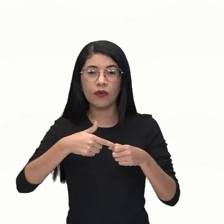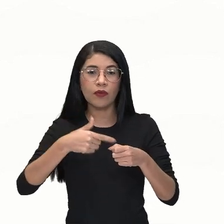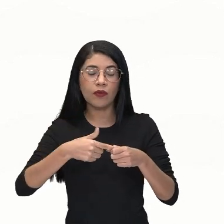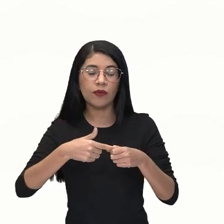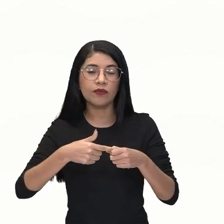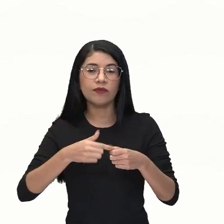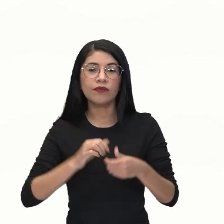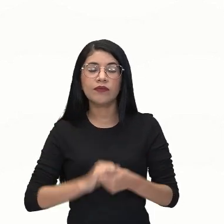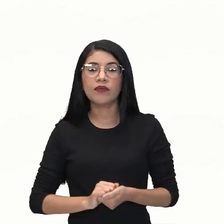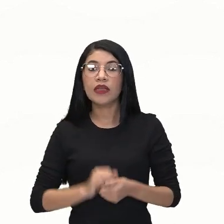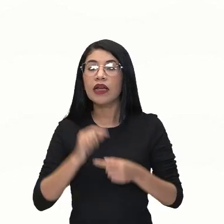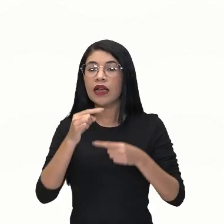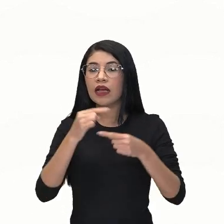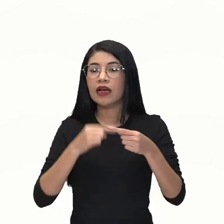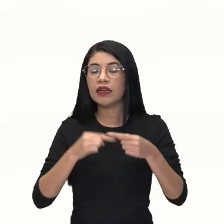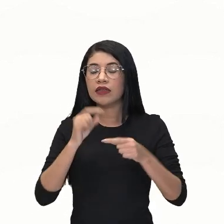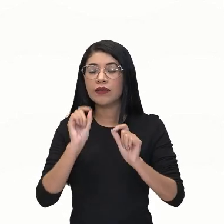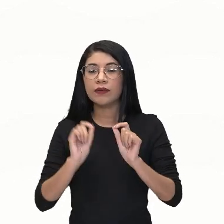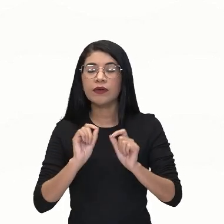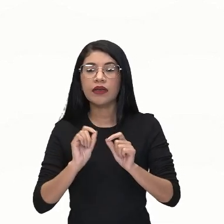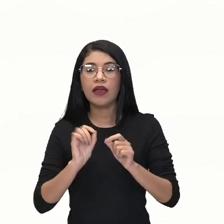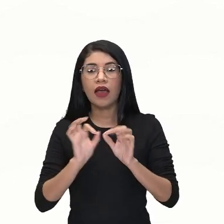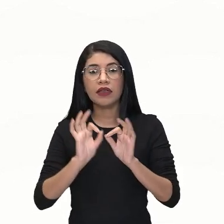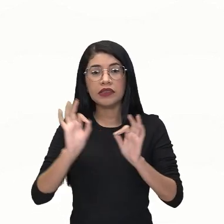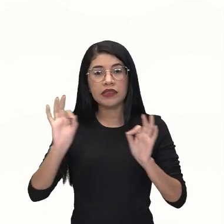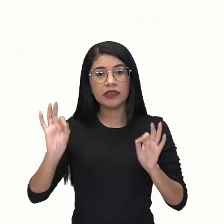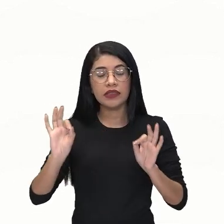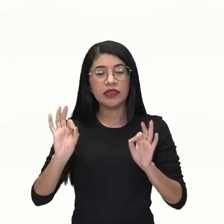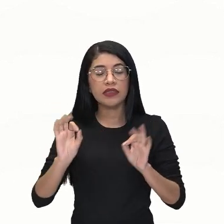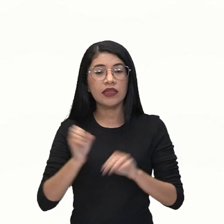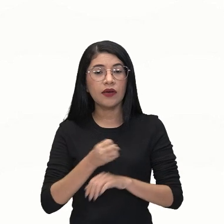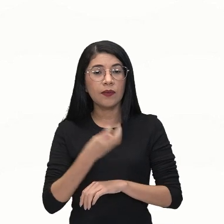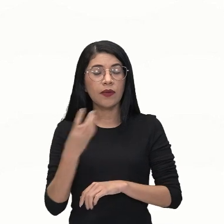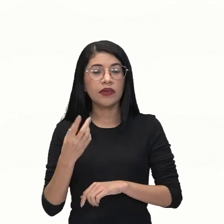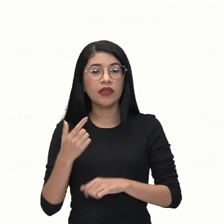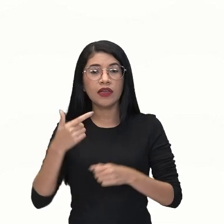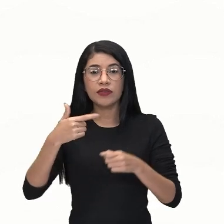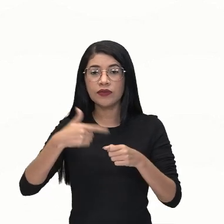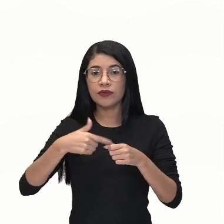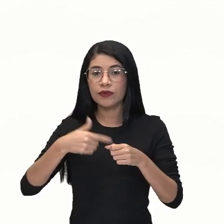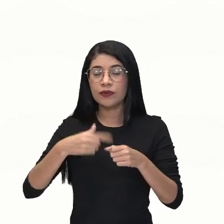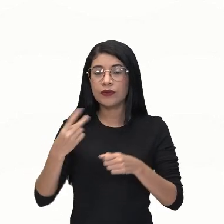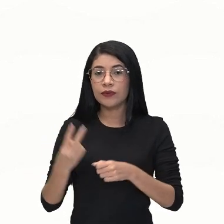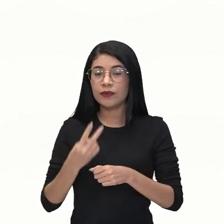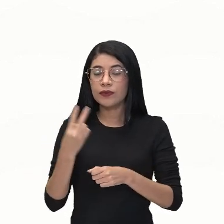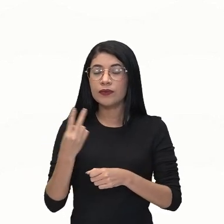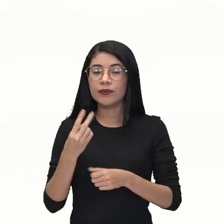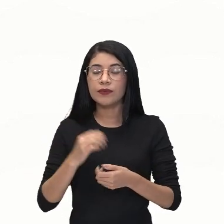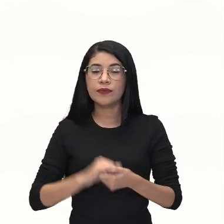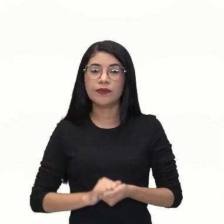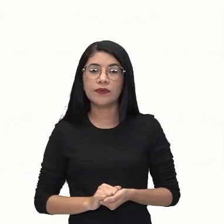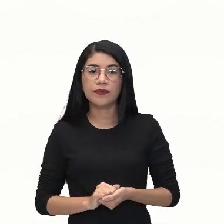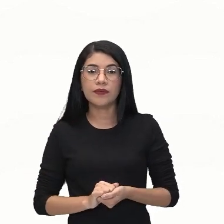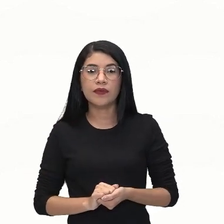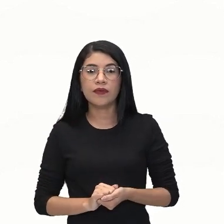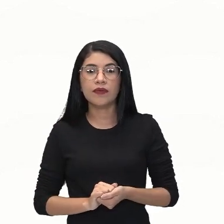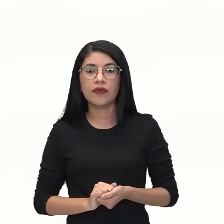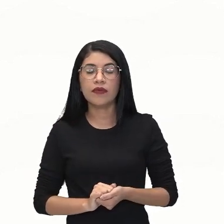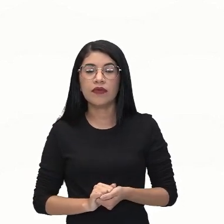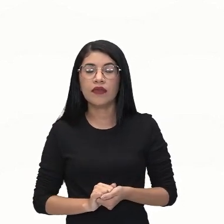razão entre a distância e o volume de combustível gasto. Ou seja, a gente pode